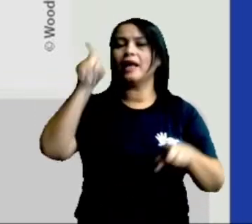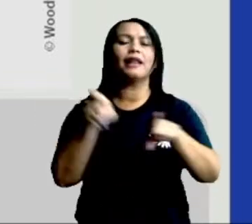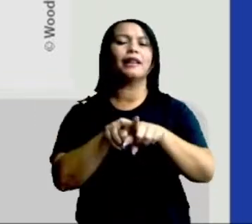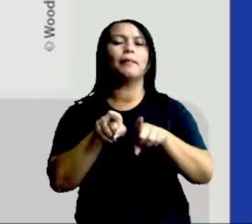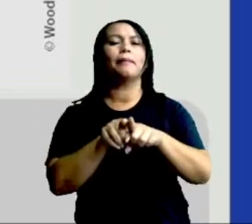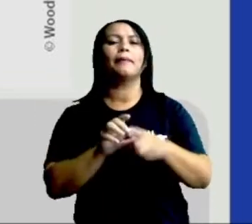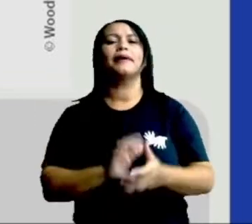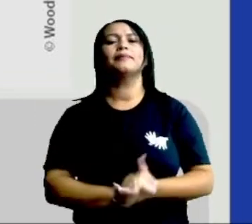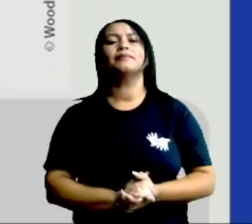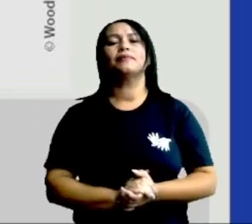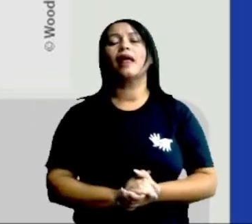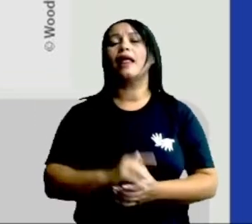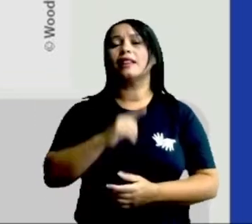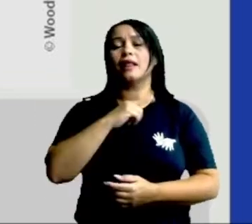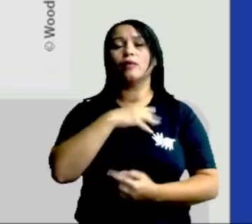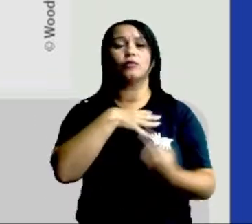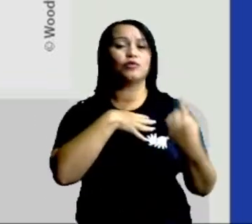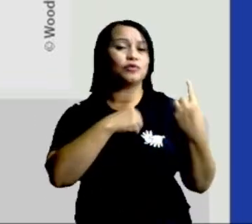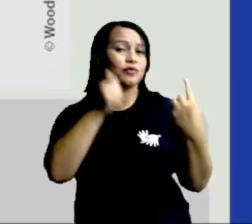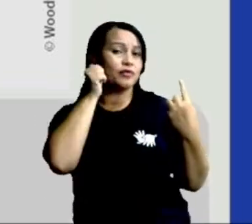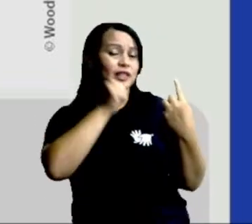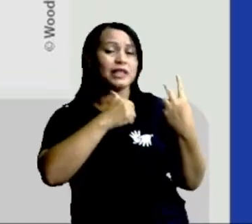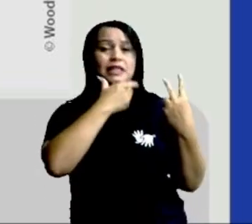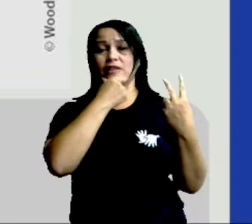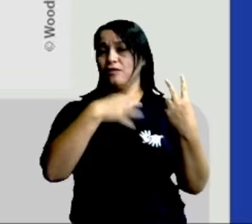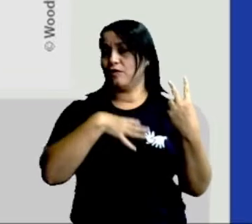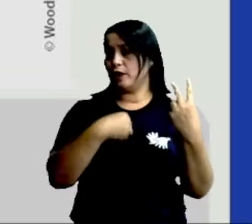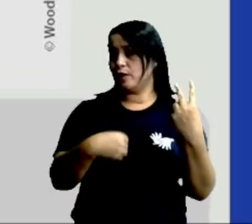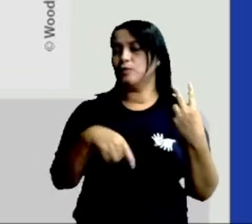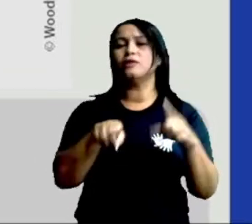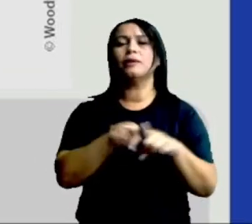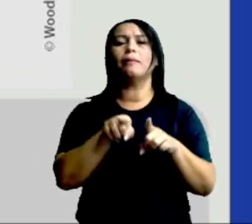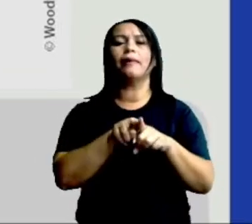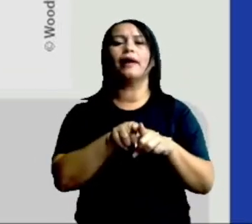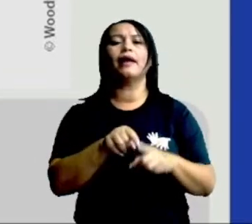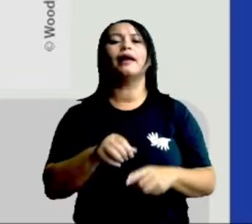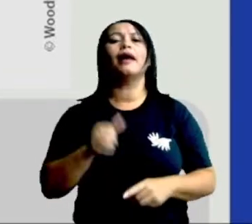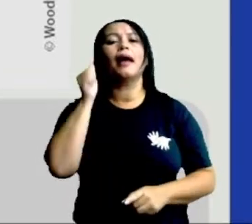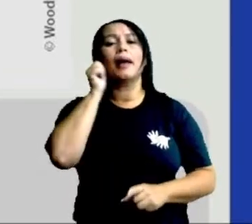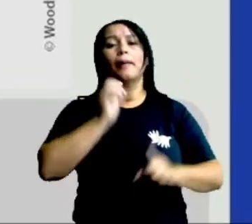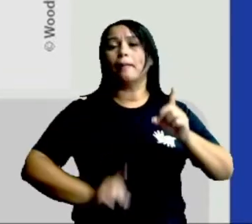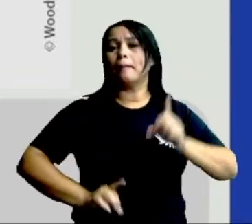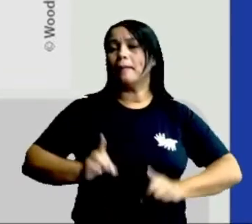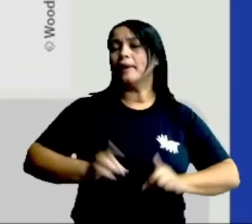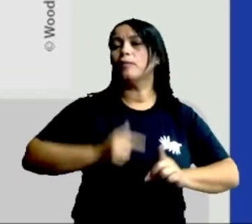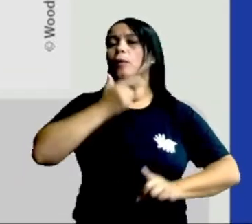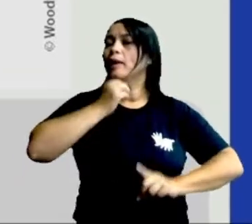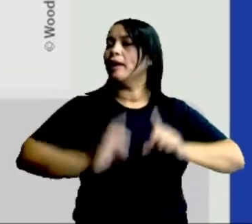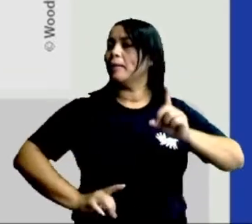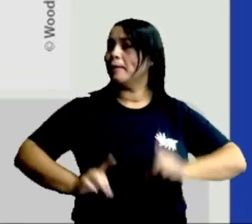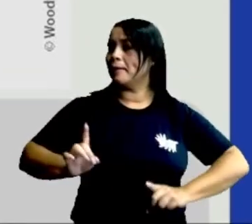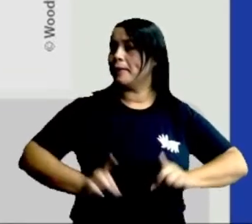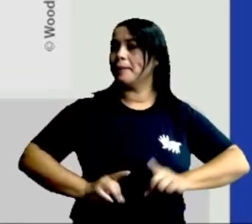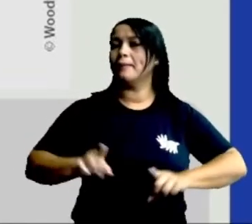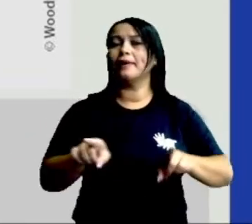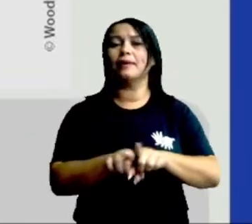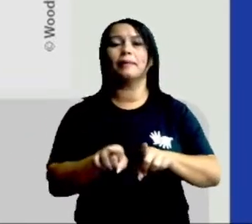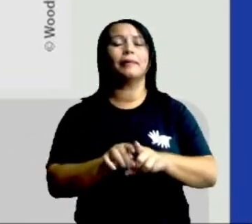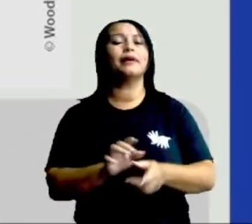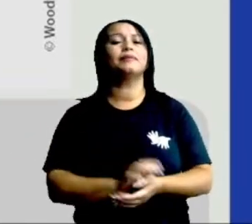Hijo e hija, que é filho e filha. Primo e prima, que é primo e